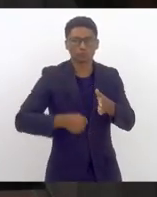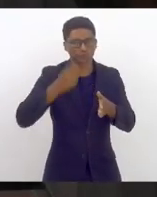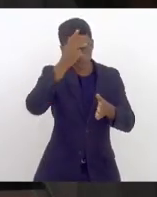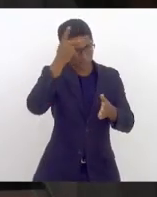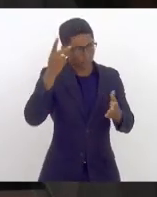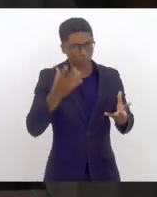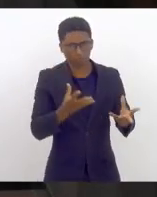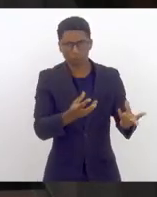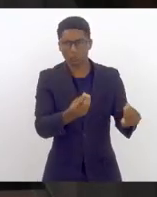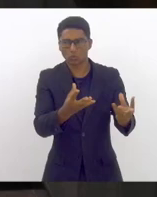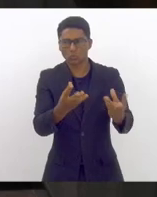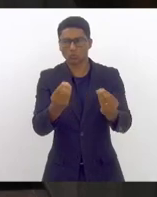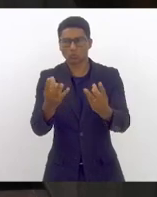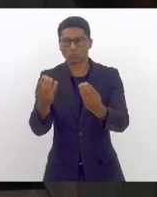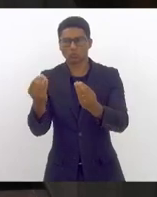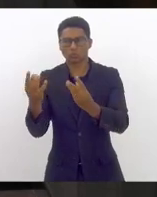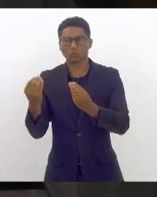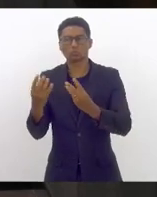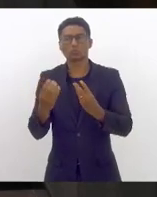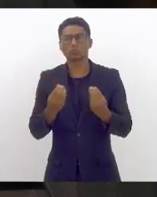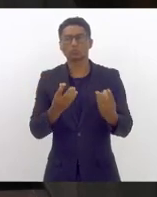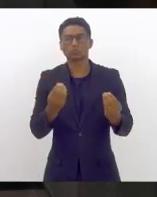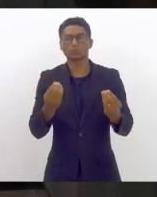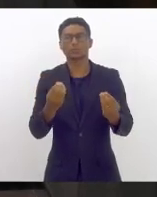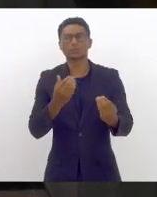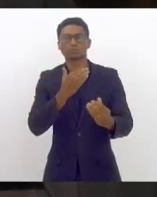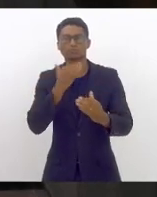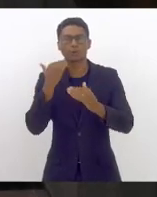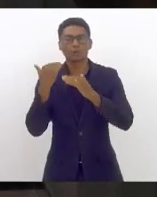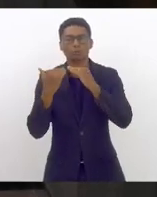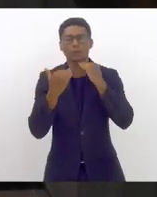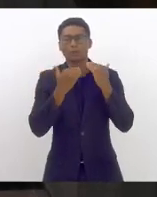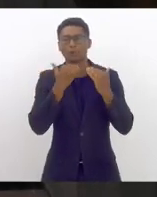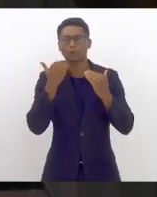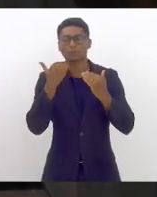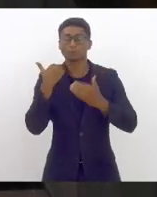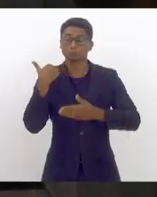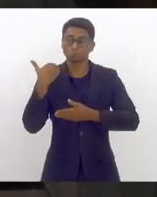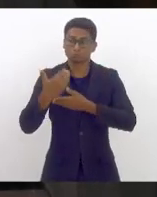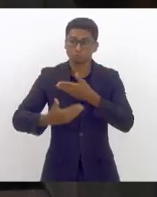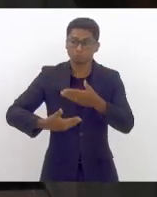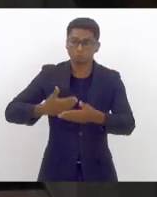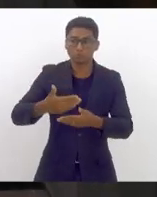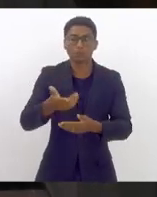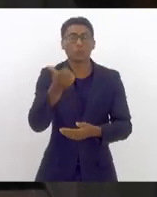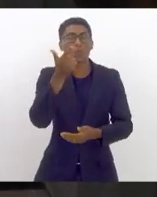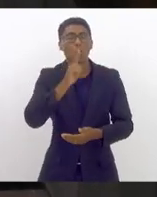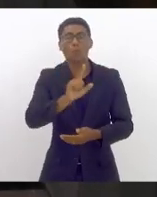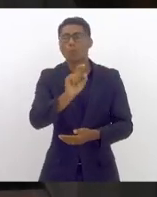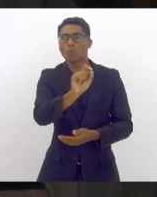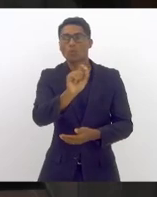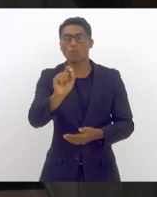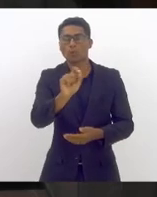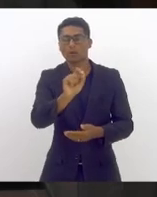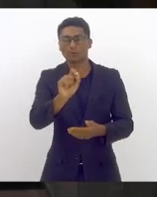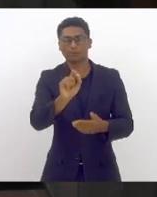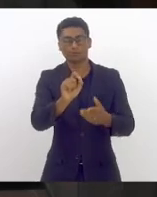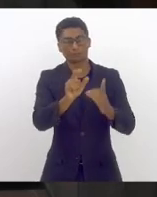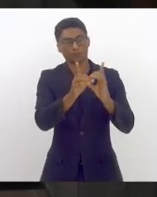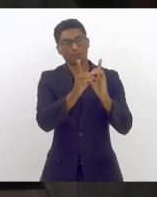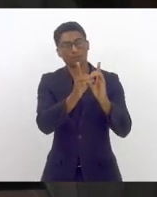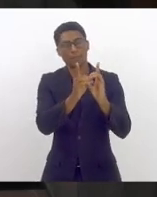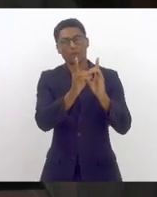vitimados, até que as aberturas democráticas, depois de mais de duas